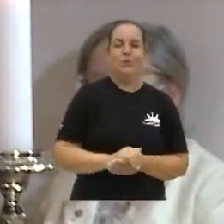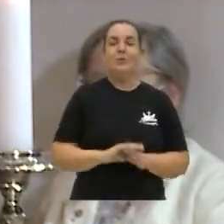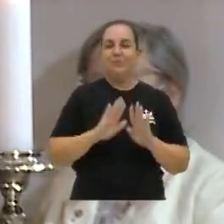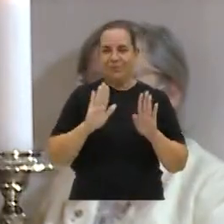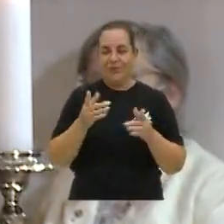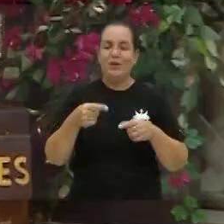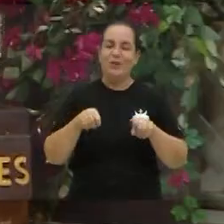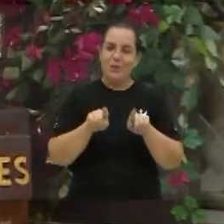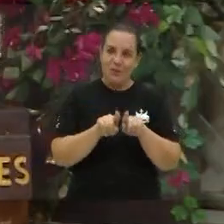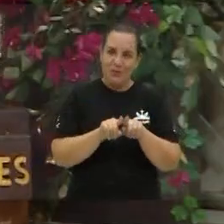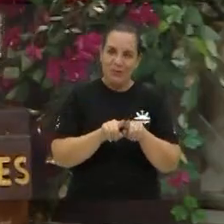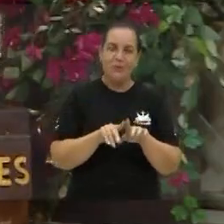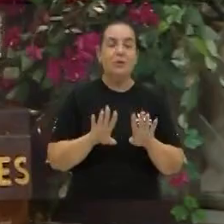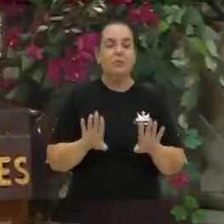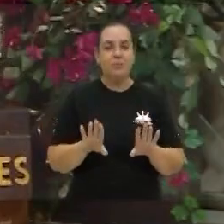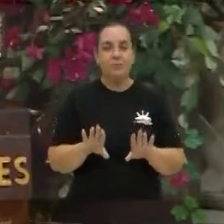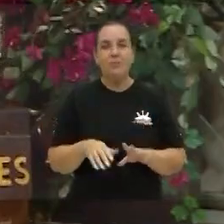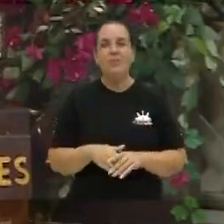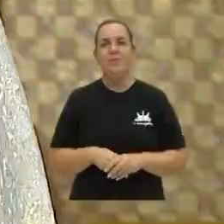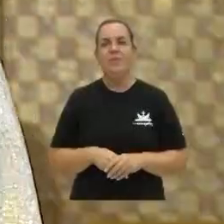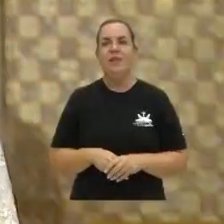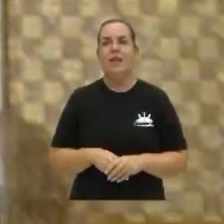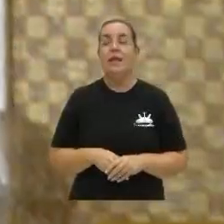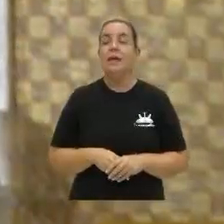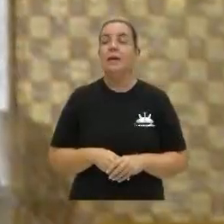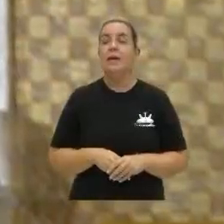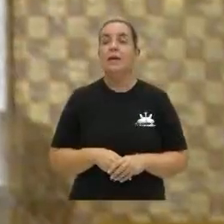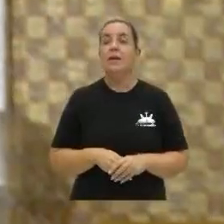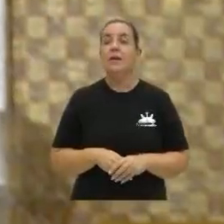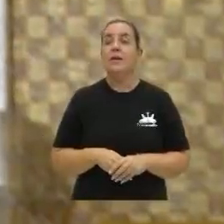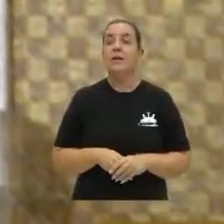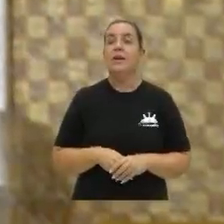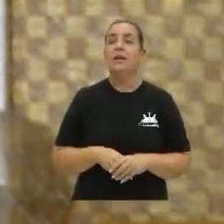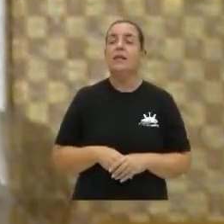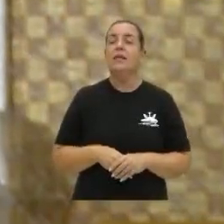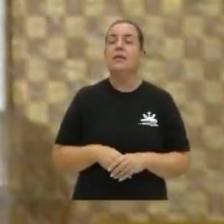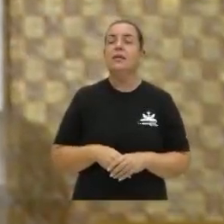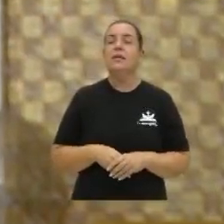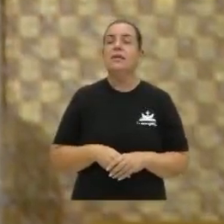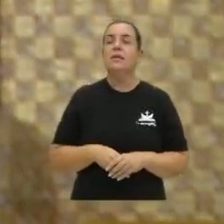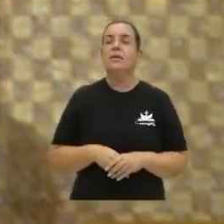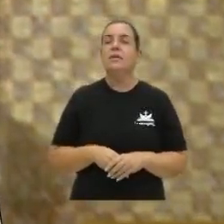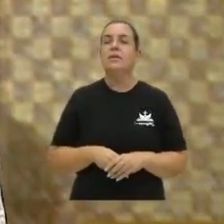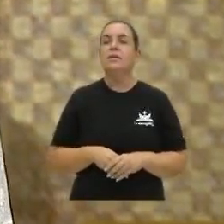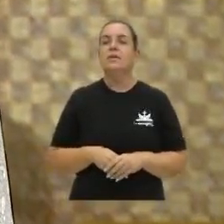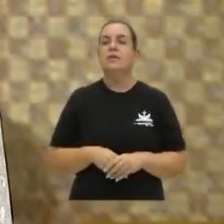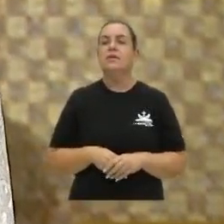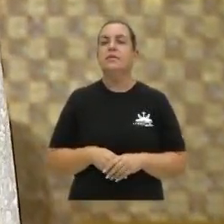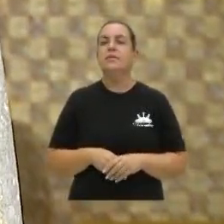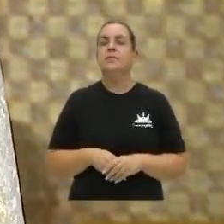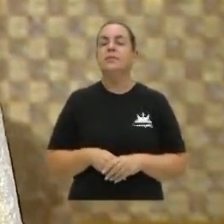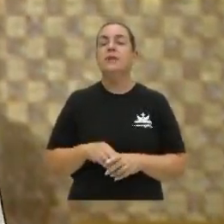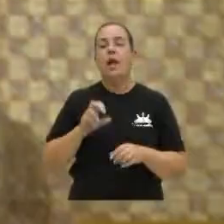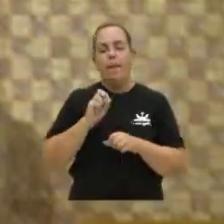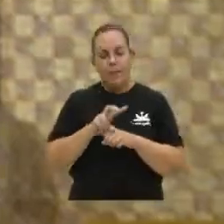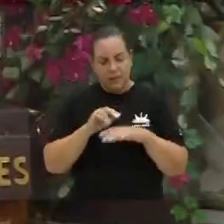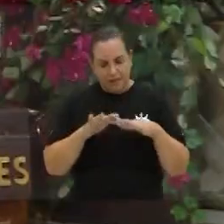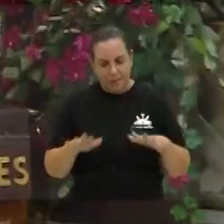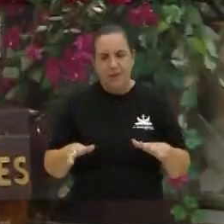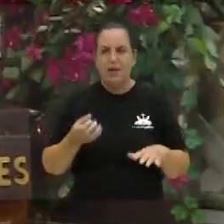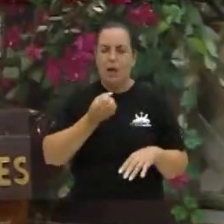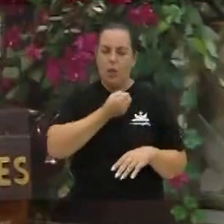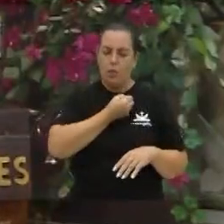de novo reforçando. E olha, digo para vocês, o dia que, tudo bem, estamos na pandemia, número limitado,